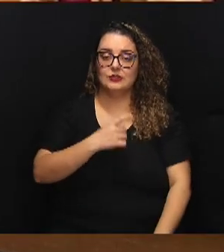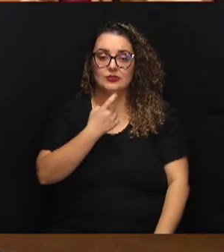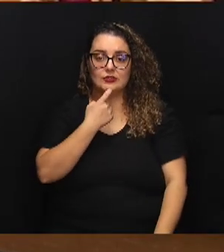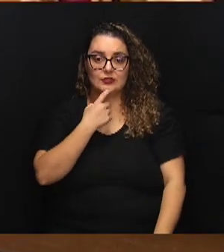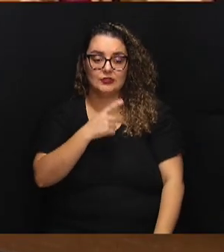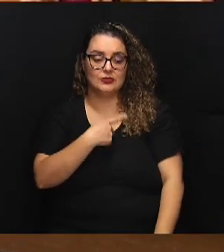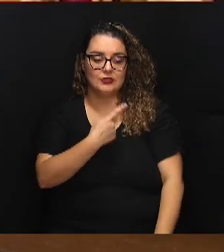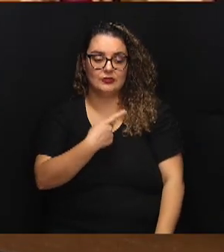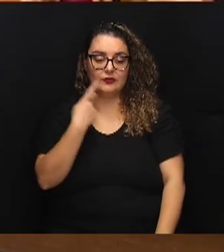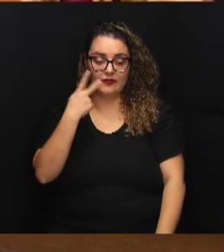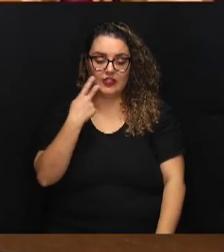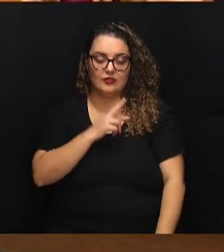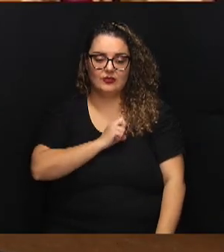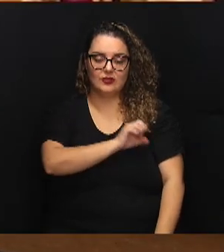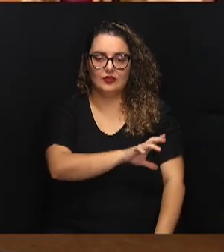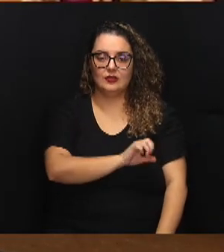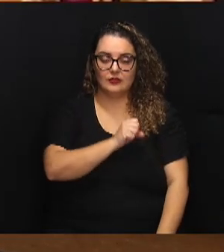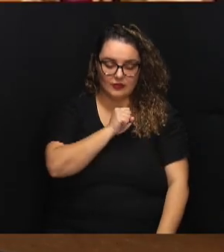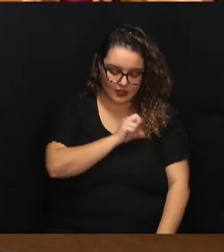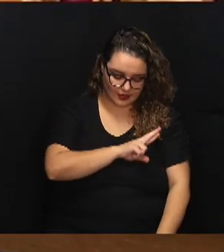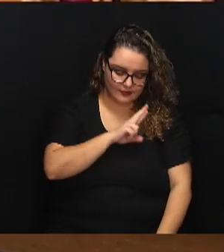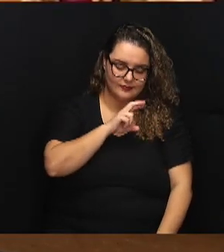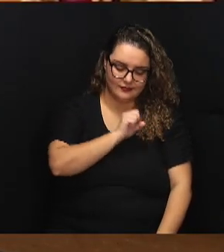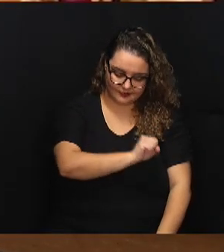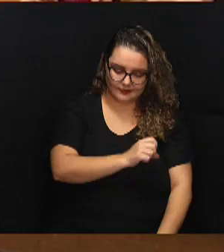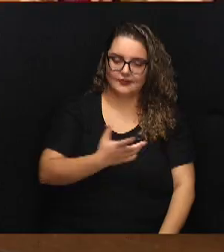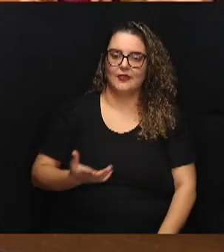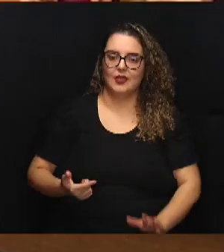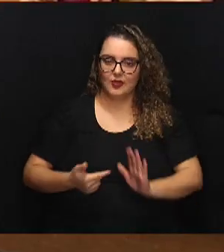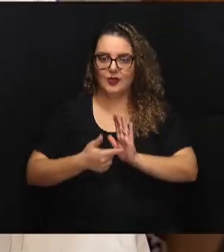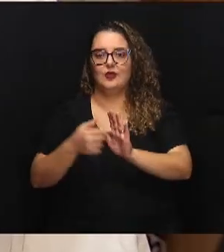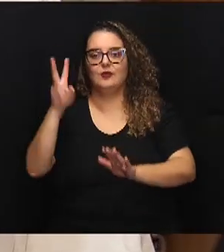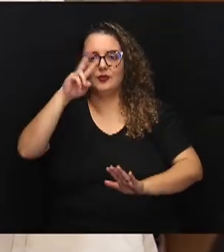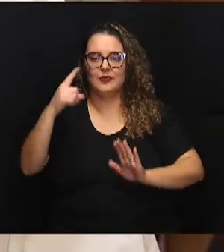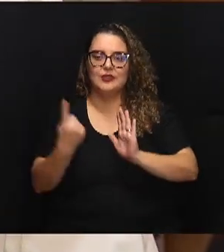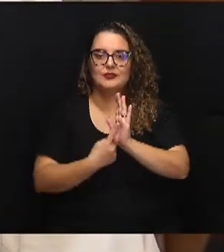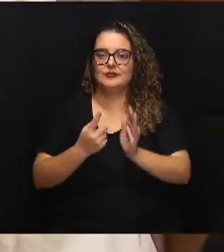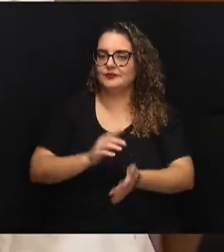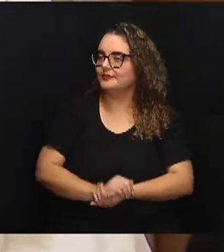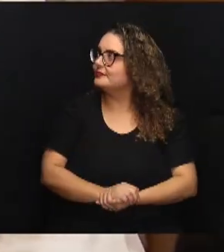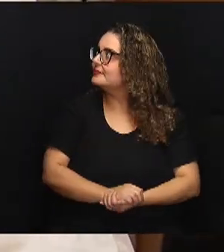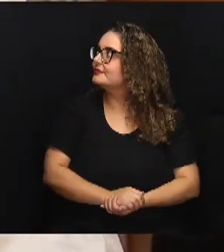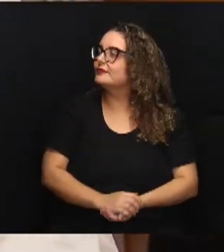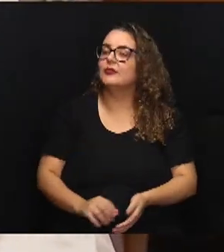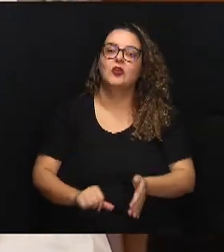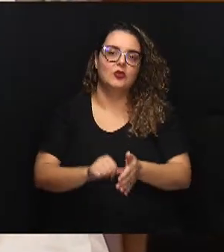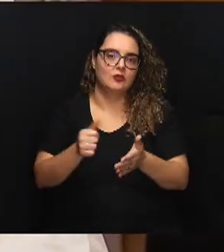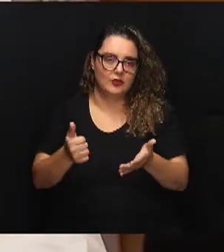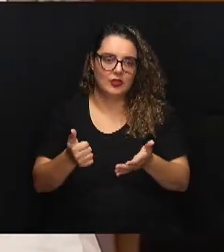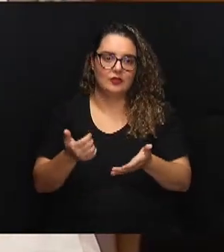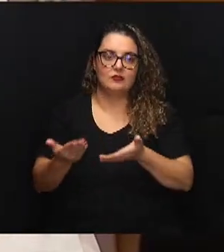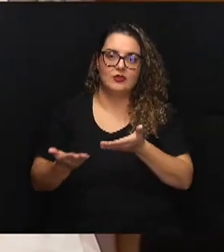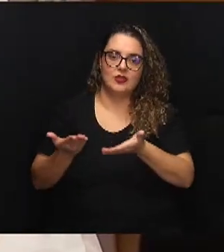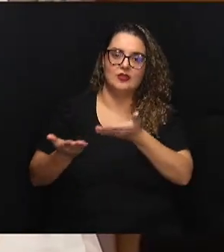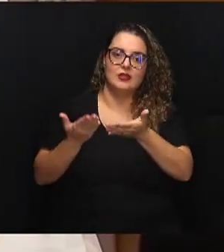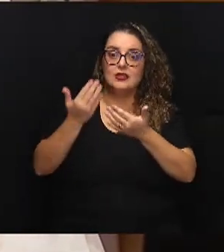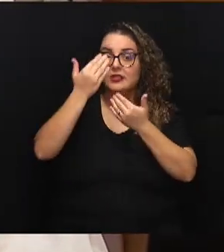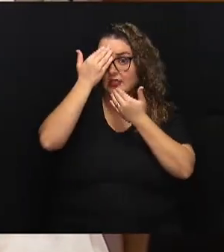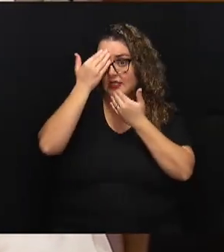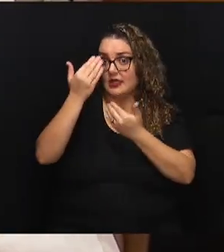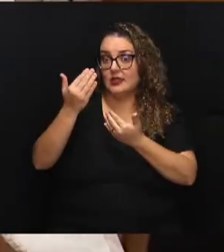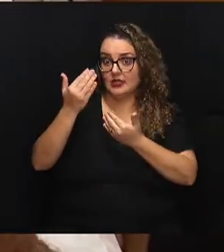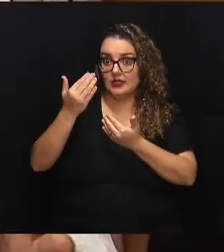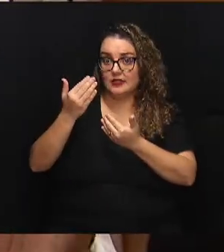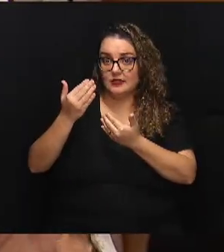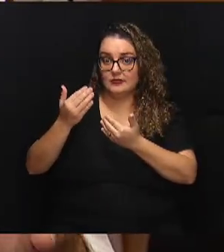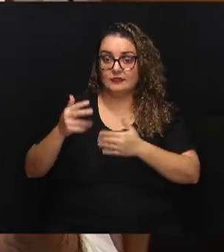destaca a importância desse aplicativo como um momento histórico. Primeiro, eu quero elogiar e agradecer